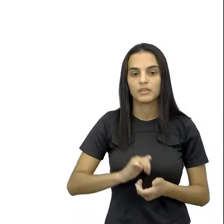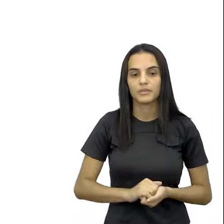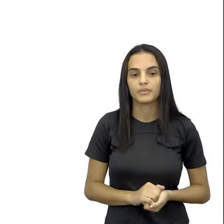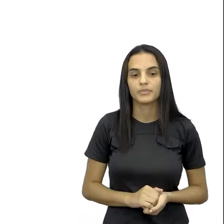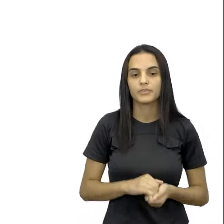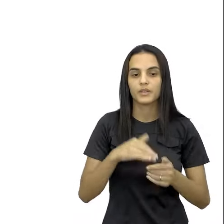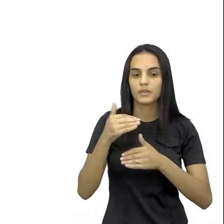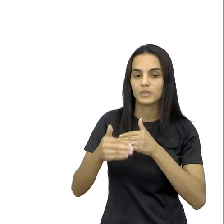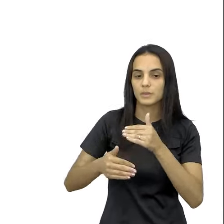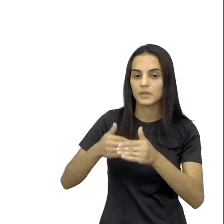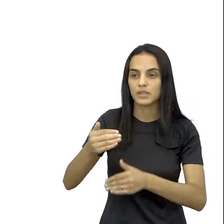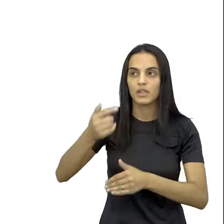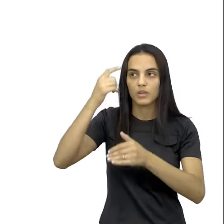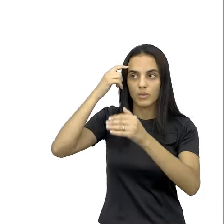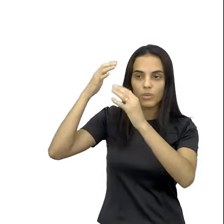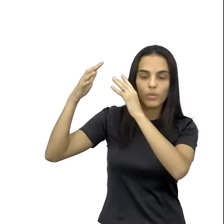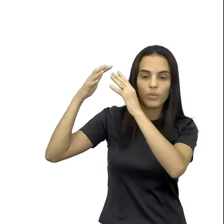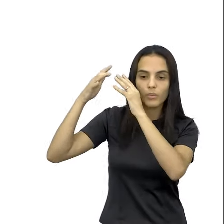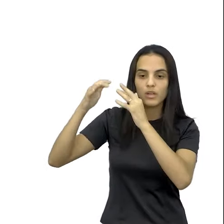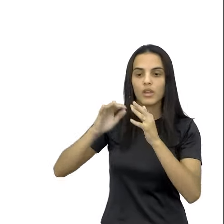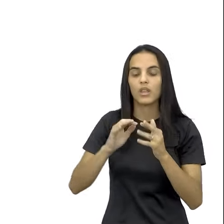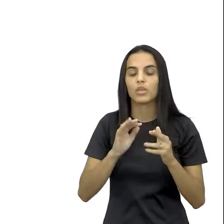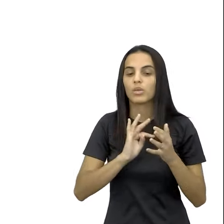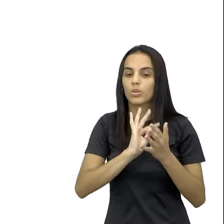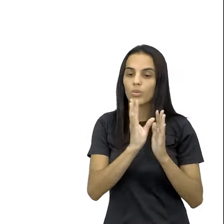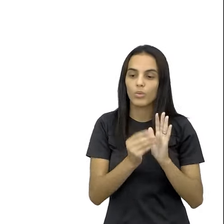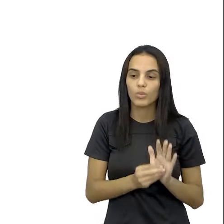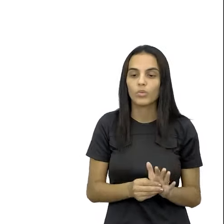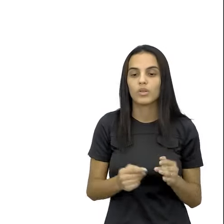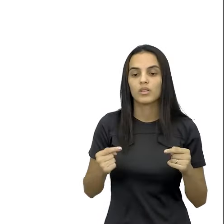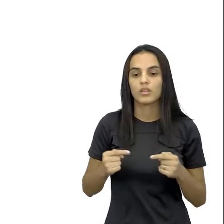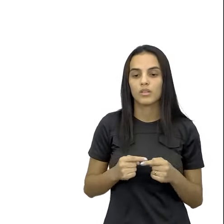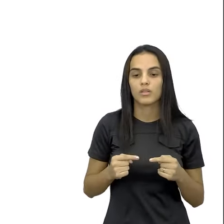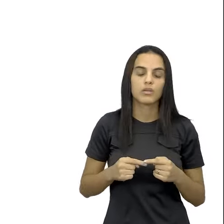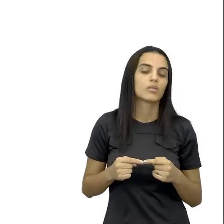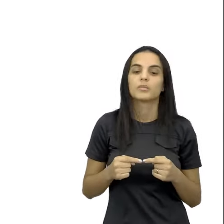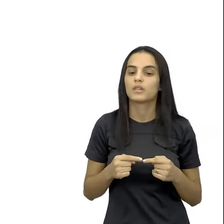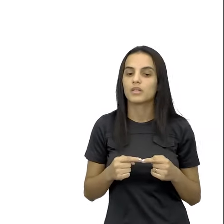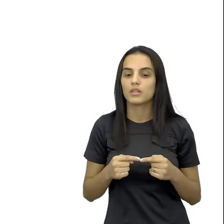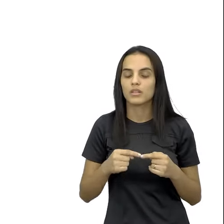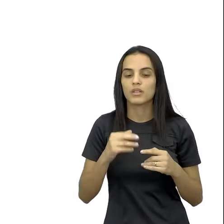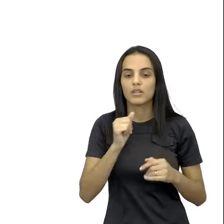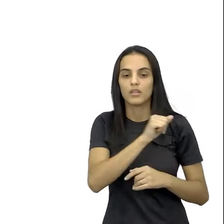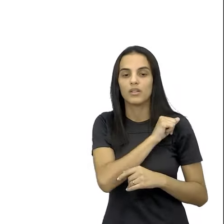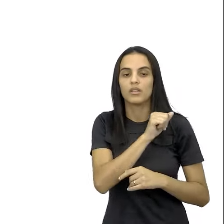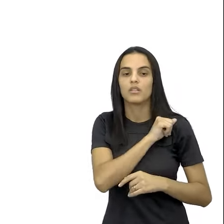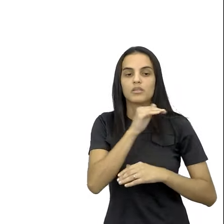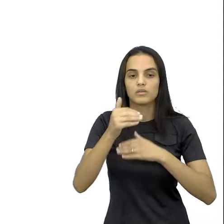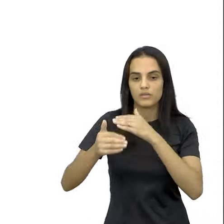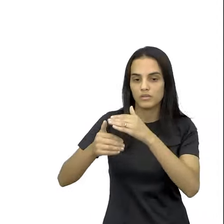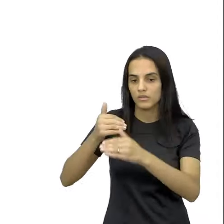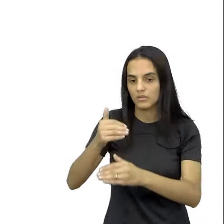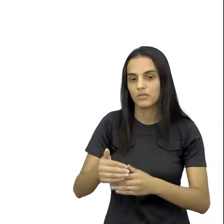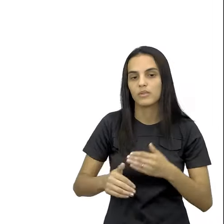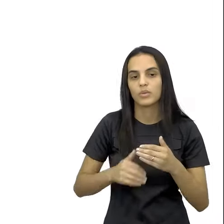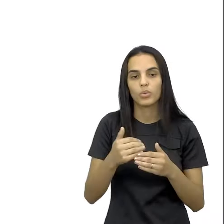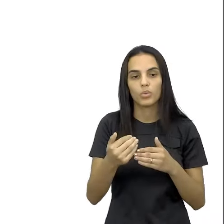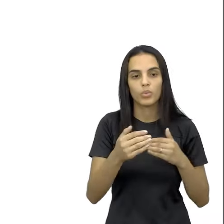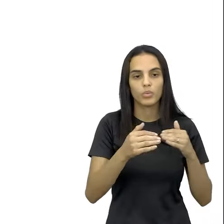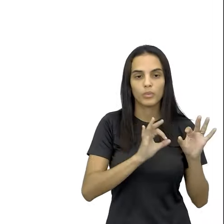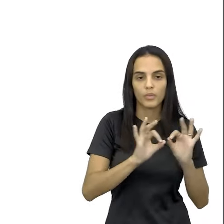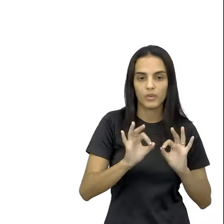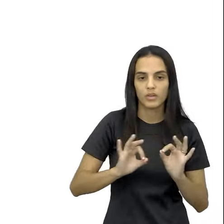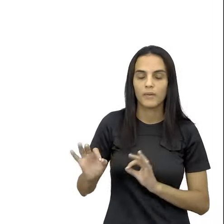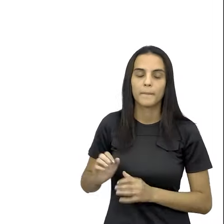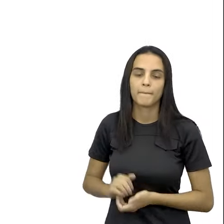Os processos cognitivos é tudo aquilo, assim, que os alunos vão desenvolver e um sequenciamento desses